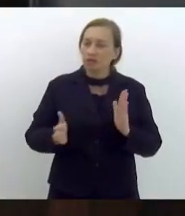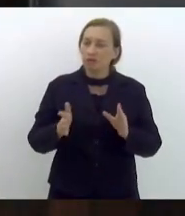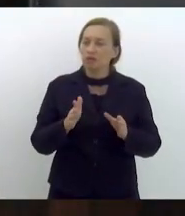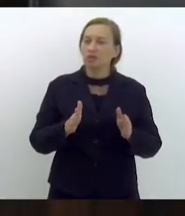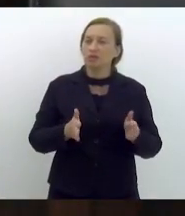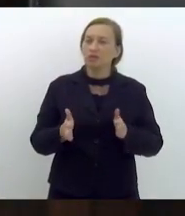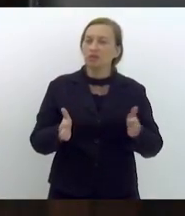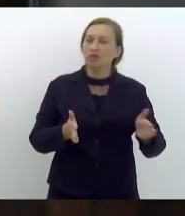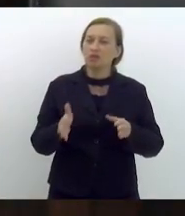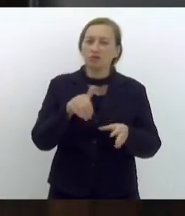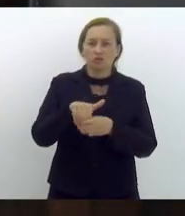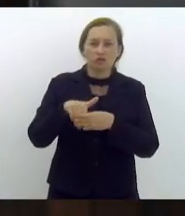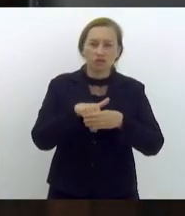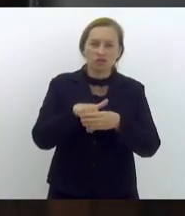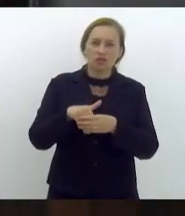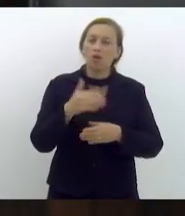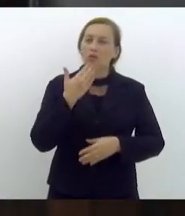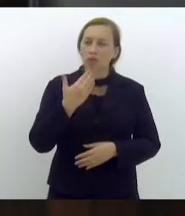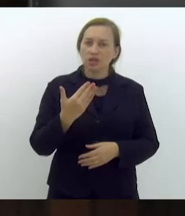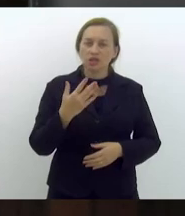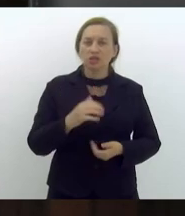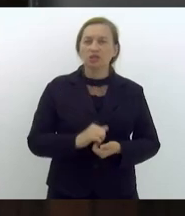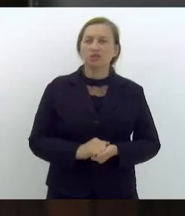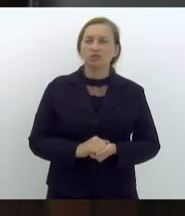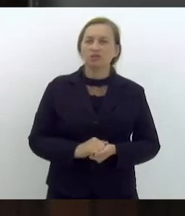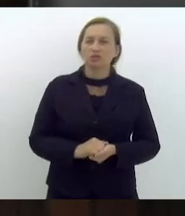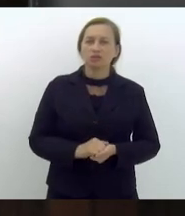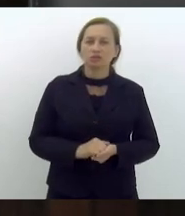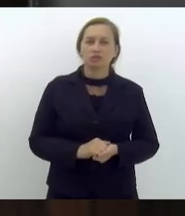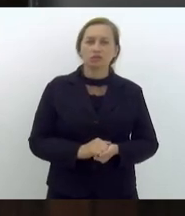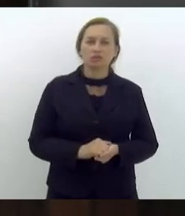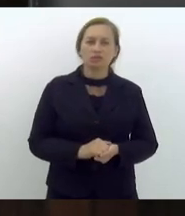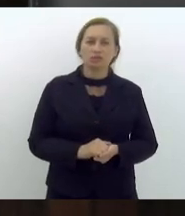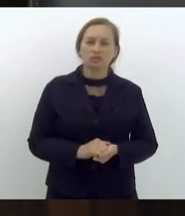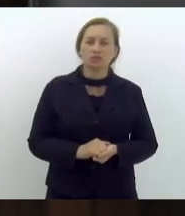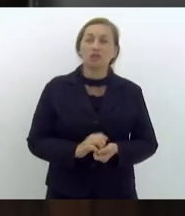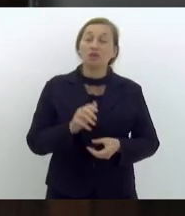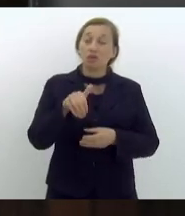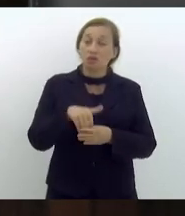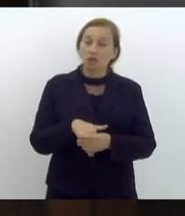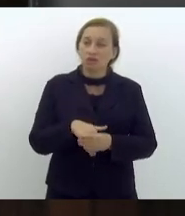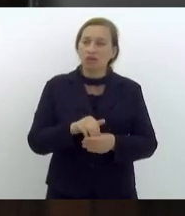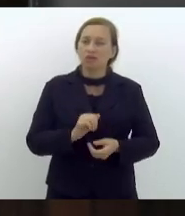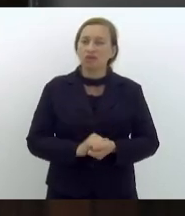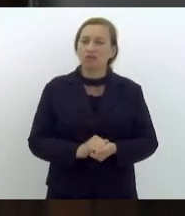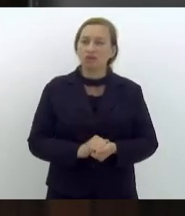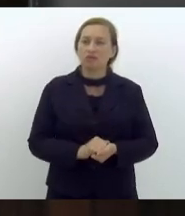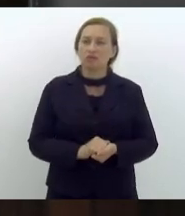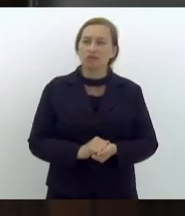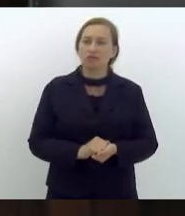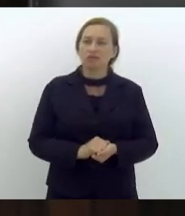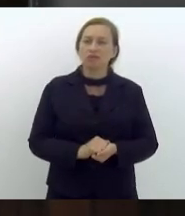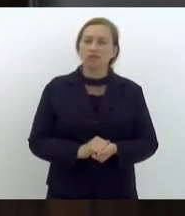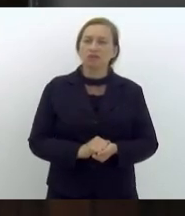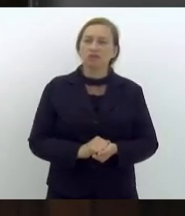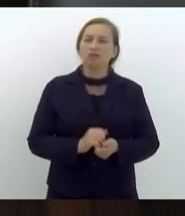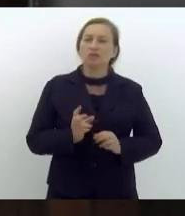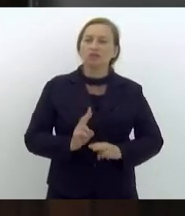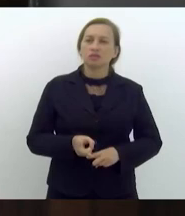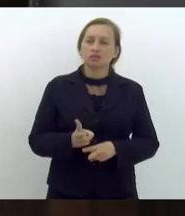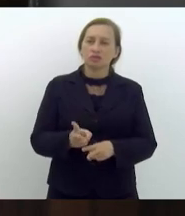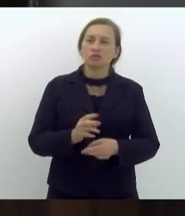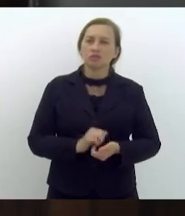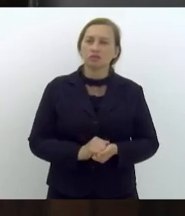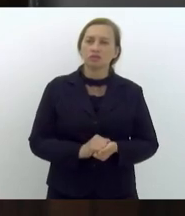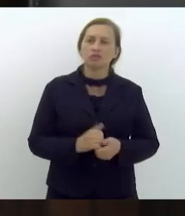votação pediria senhores e senhores para que votassem para que a gente possa dar continuidade